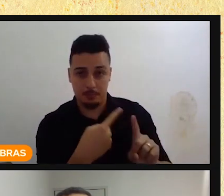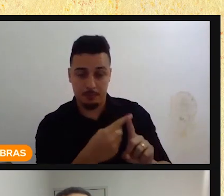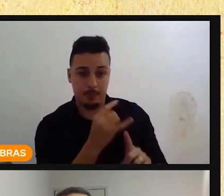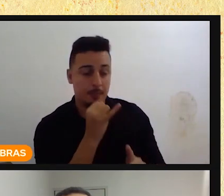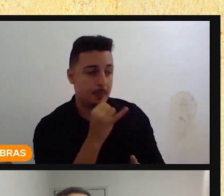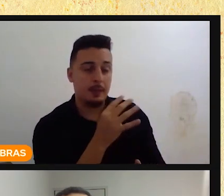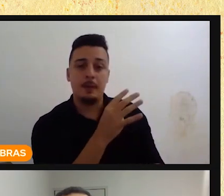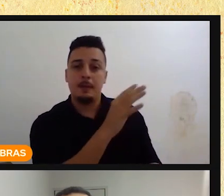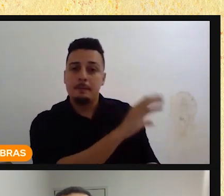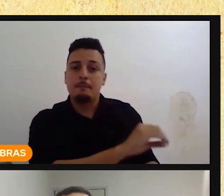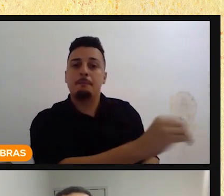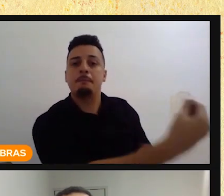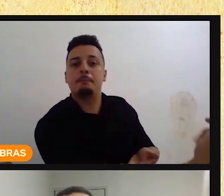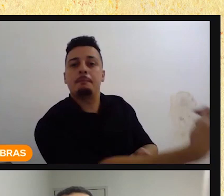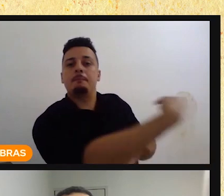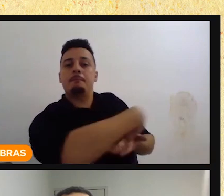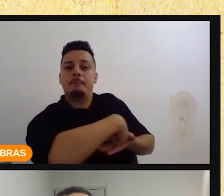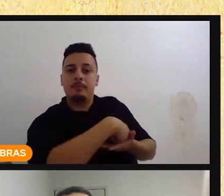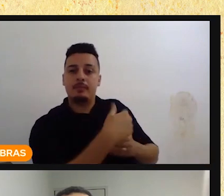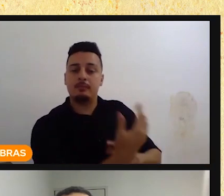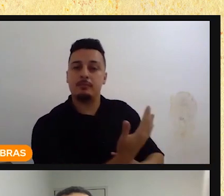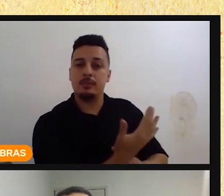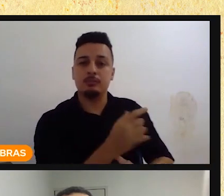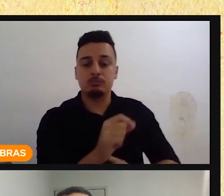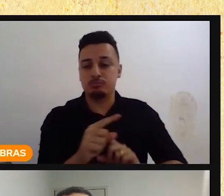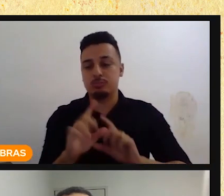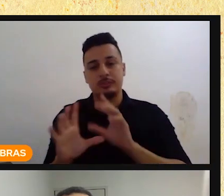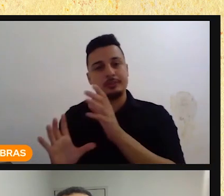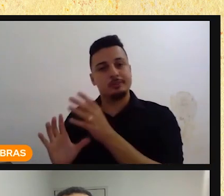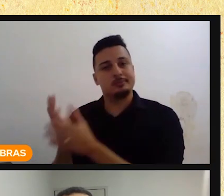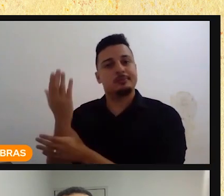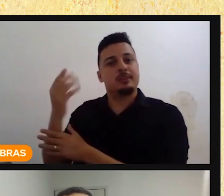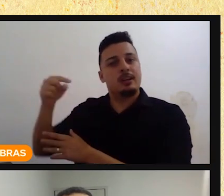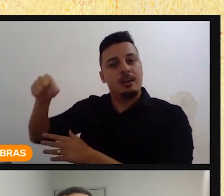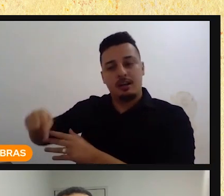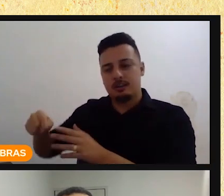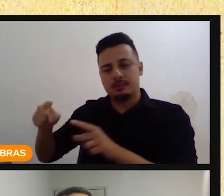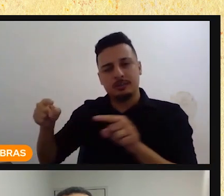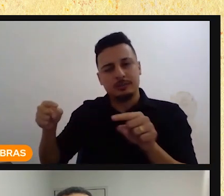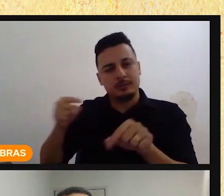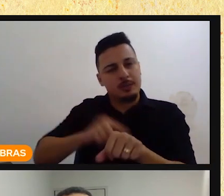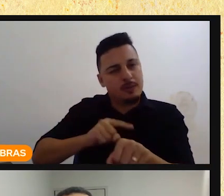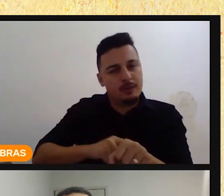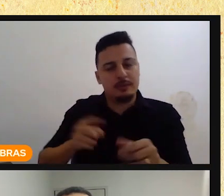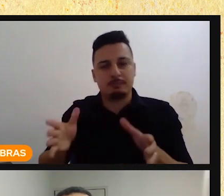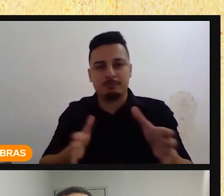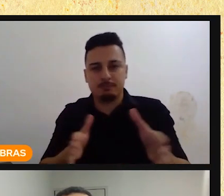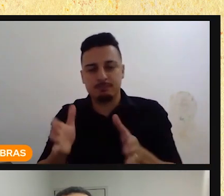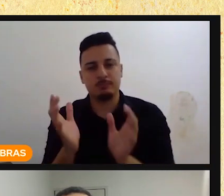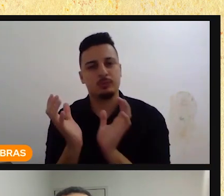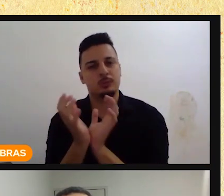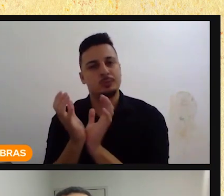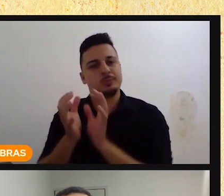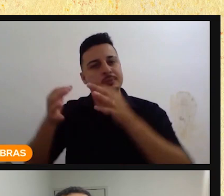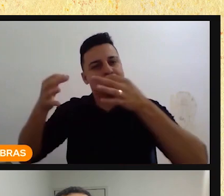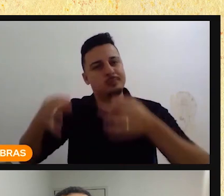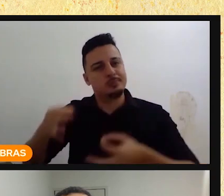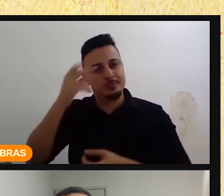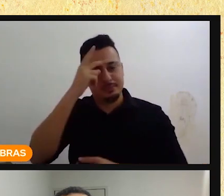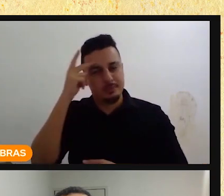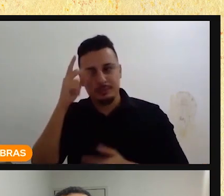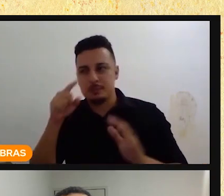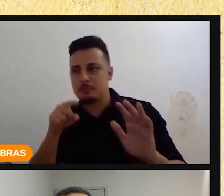ou documentários em relação a, por exemplo, a prazos, a cronogramas, a composição da equipe. Que